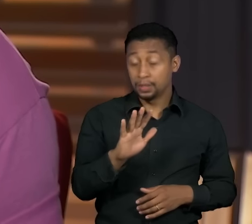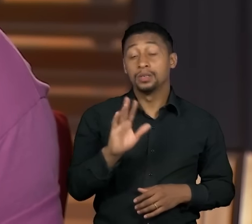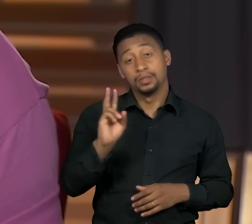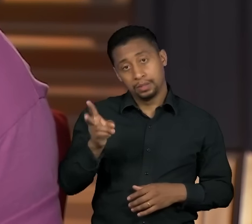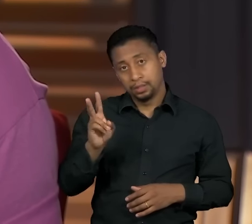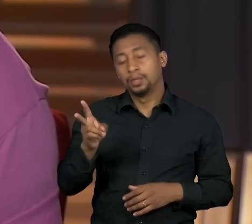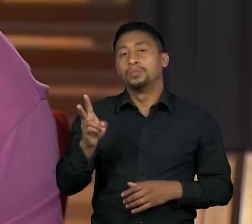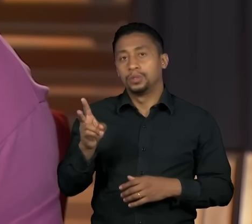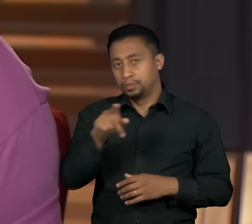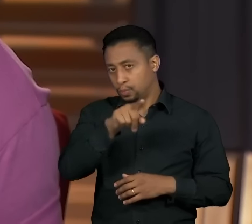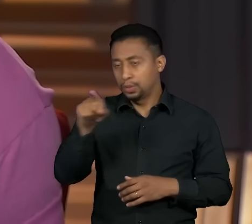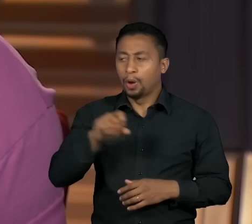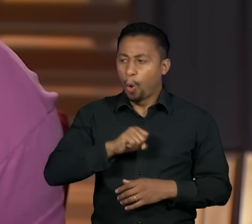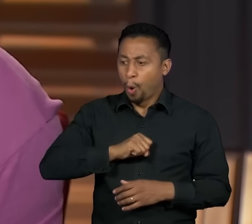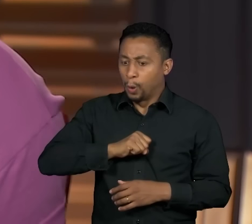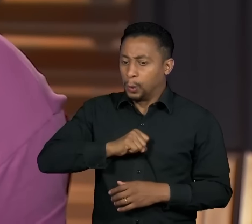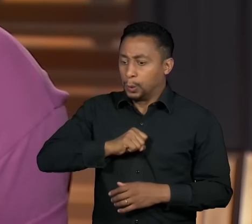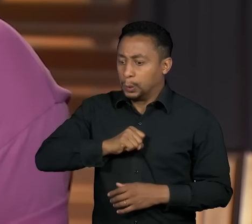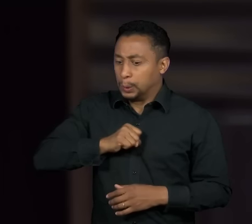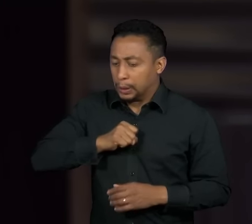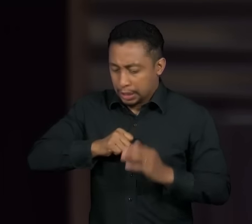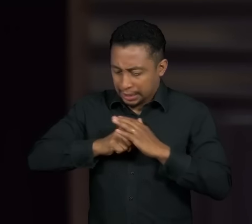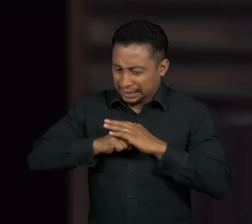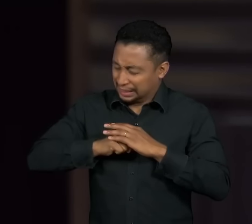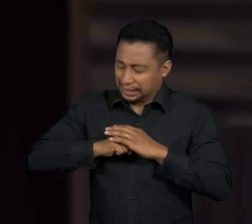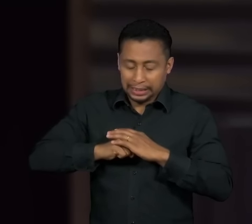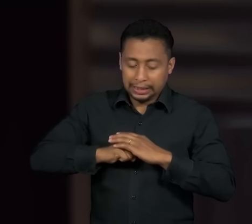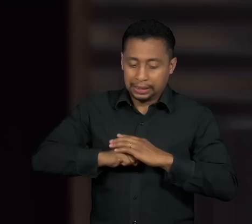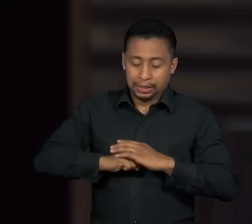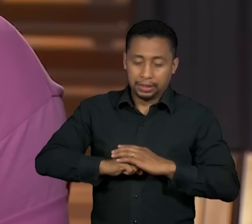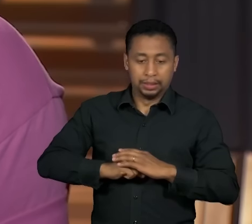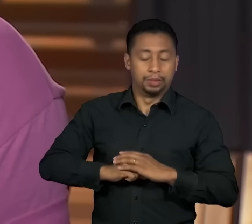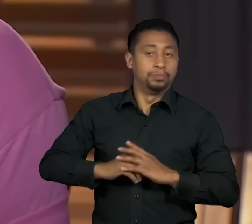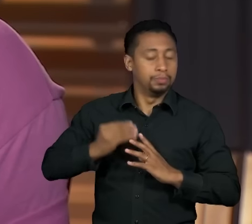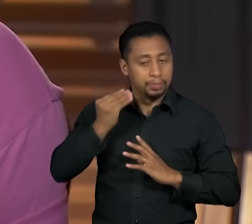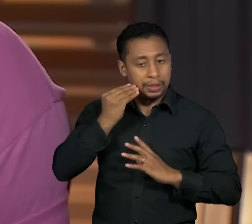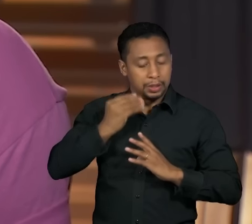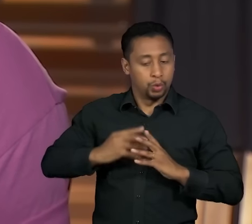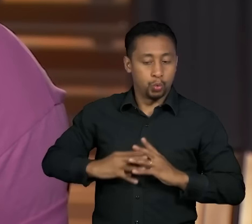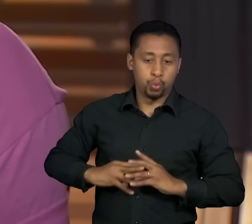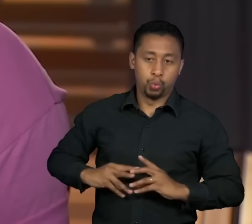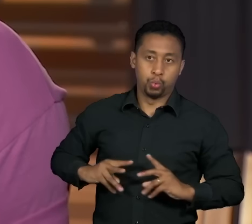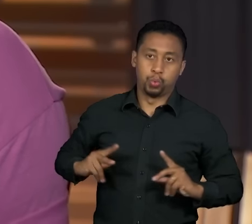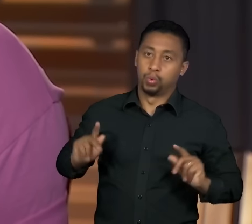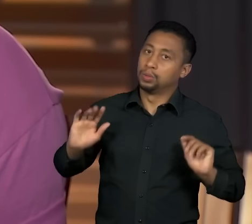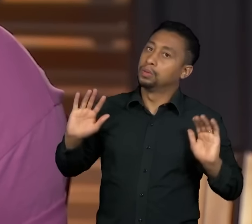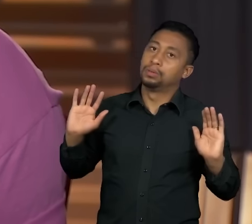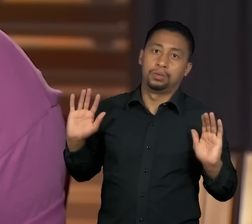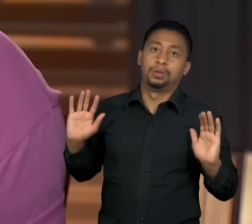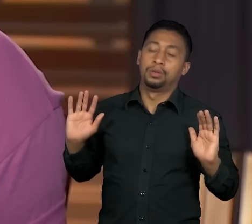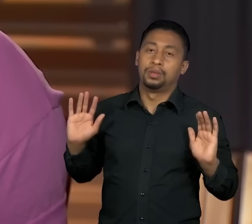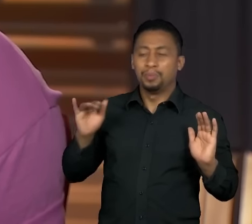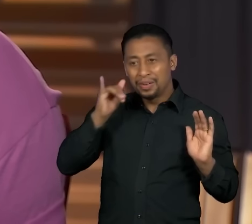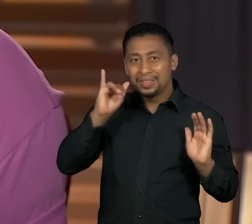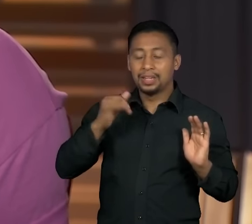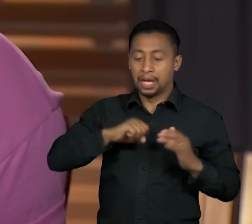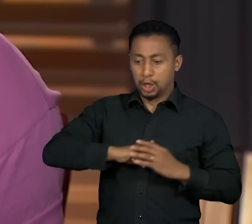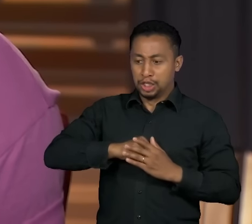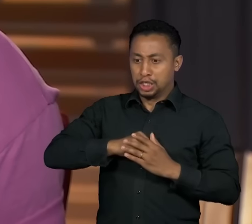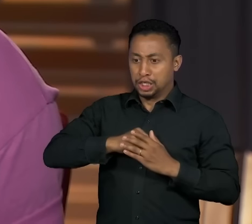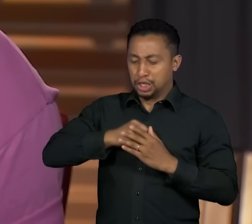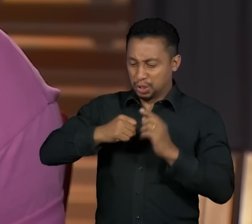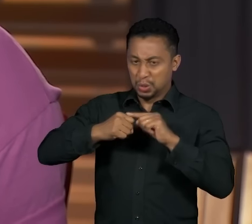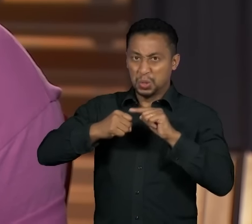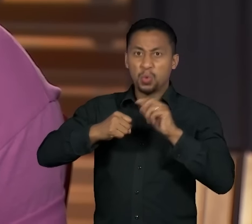esse ódio para alguma coisa que não é você mesmo. Sim, exatamente. Esse ódio que as pessoas insistem tanto em dizer que você tem que ter de